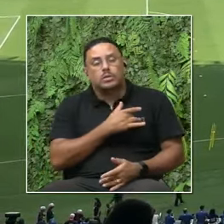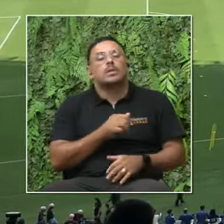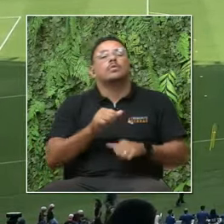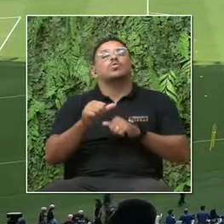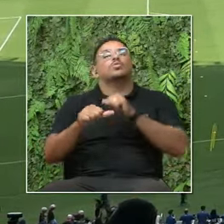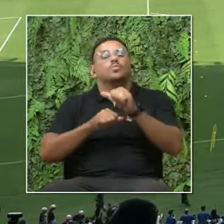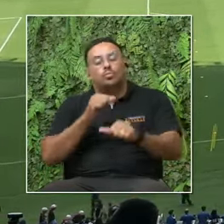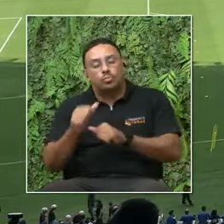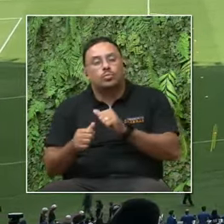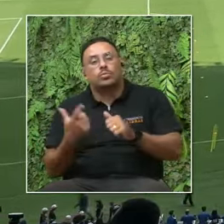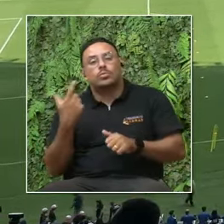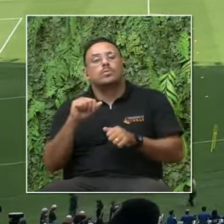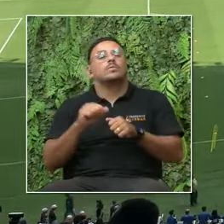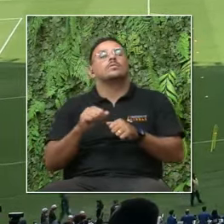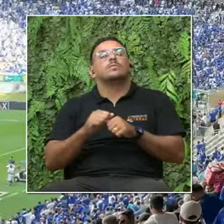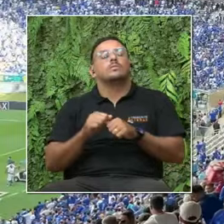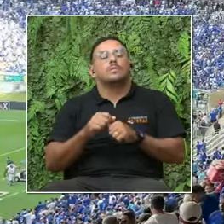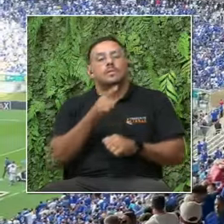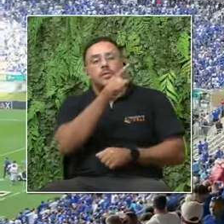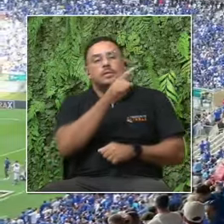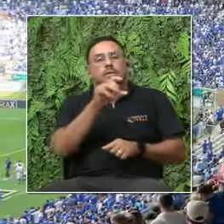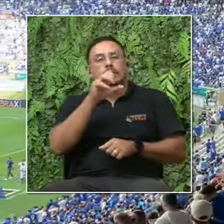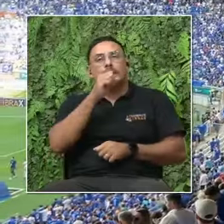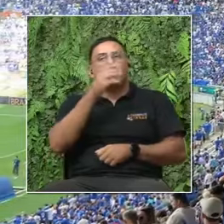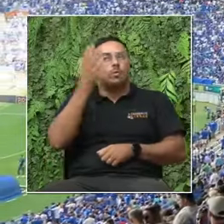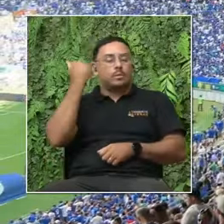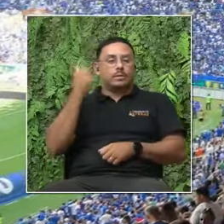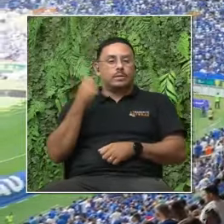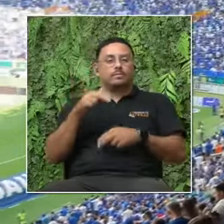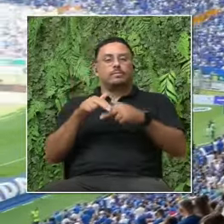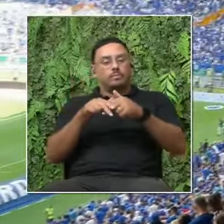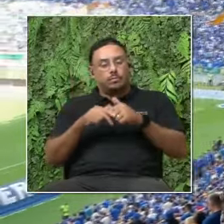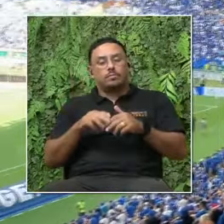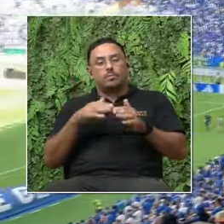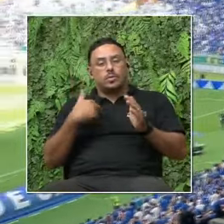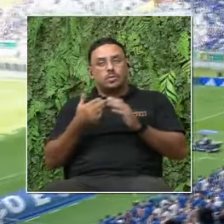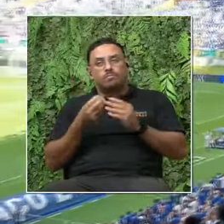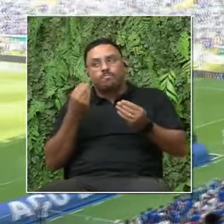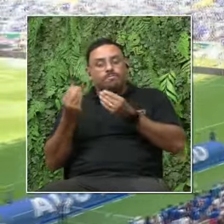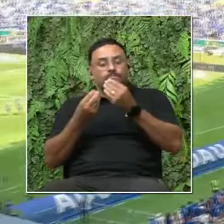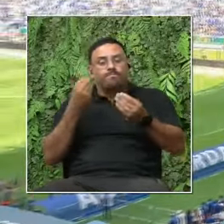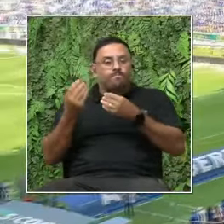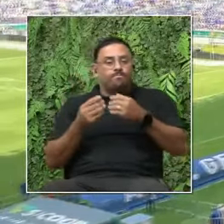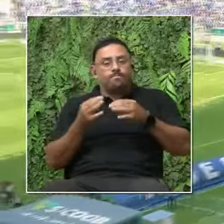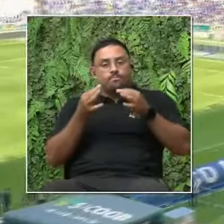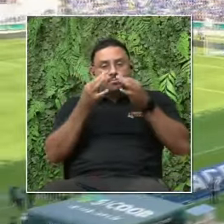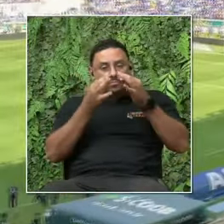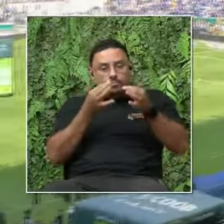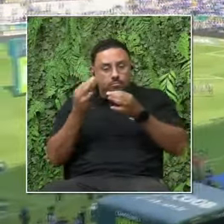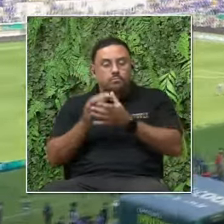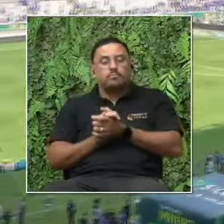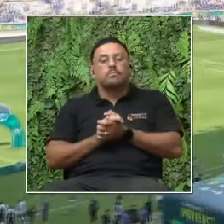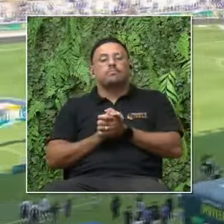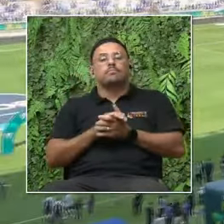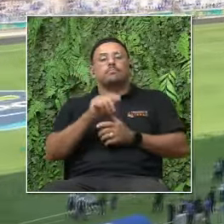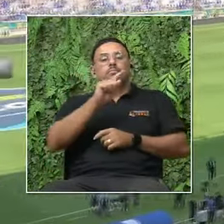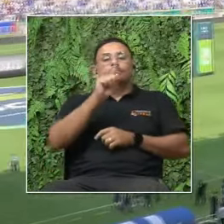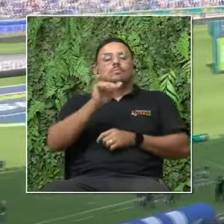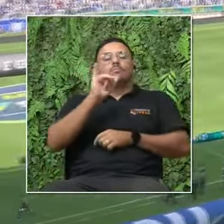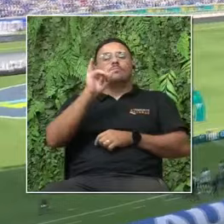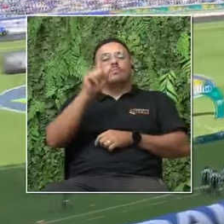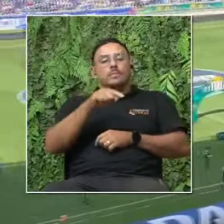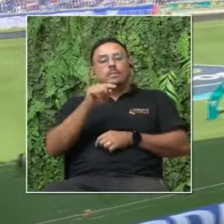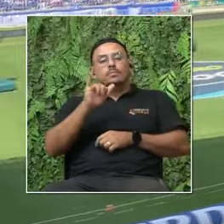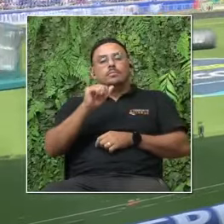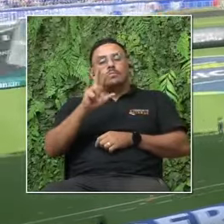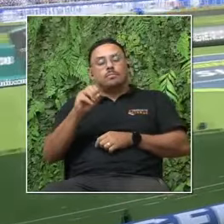do sábado passado teve dificuldade né por isso todo o mistério toda a tensão em volta do do Zé Ivaldo Mas aí